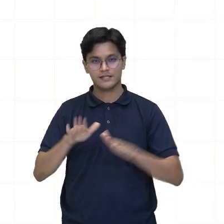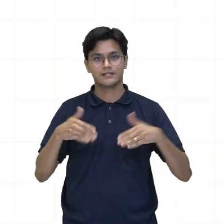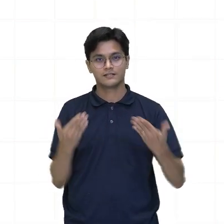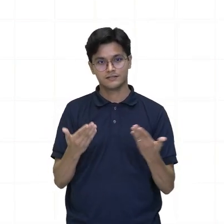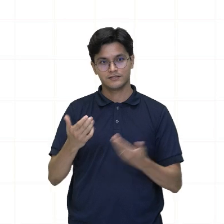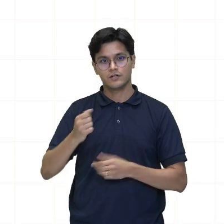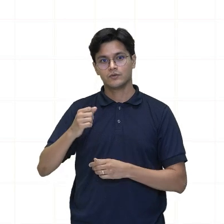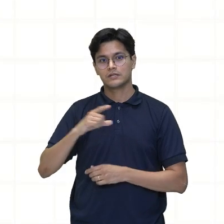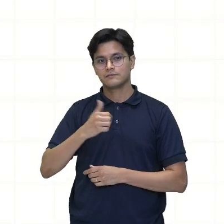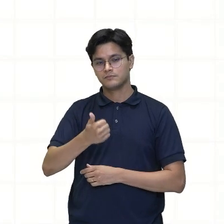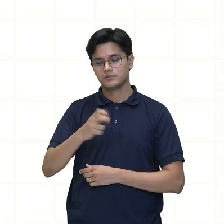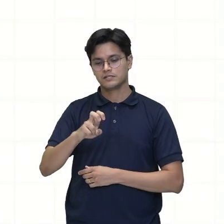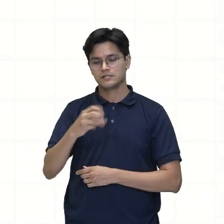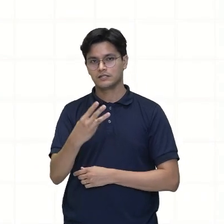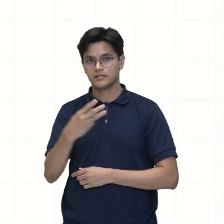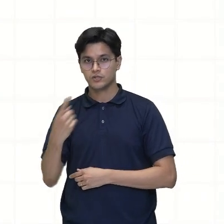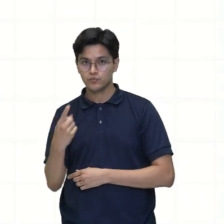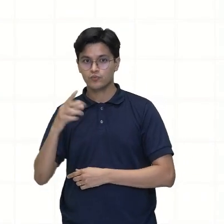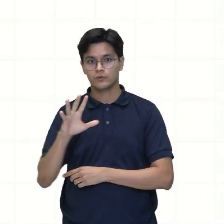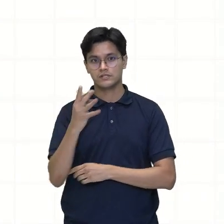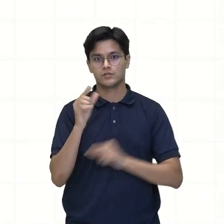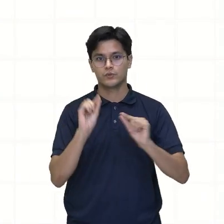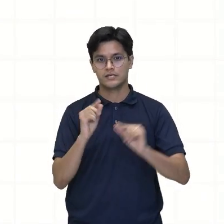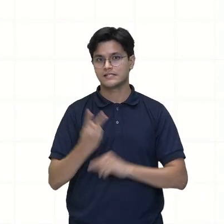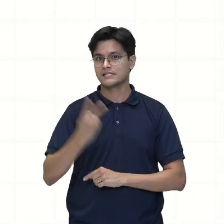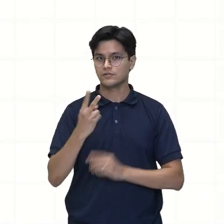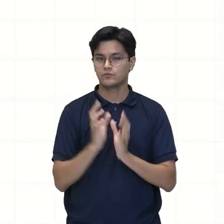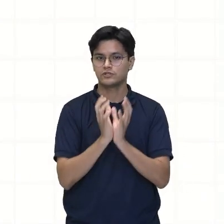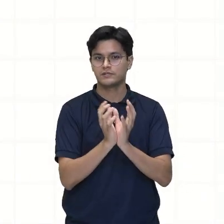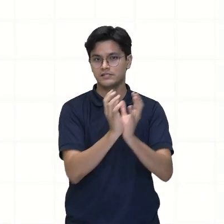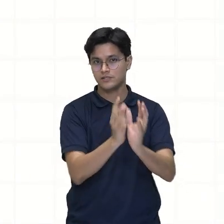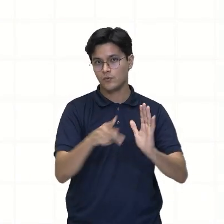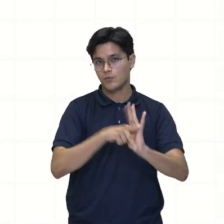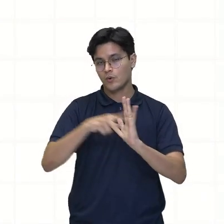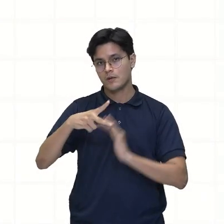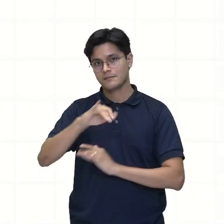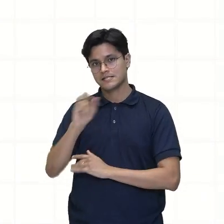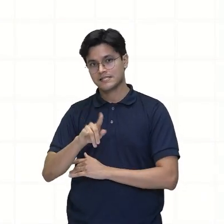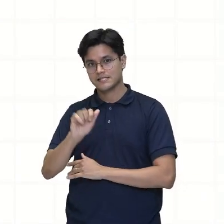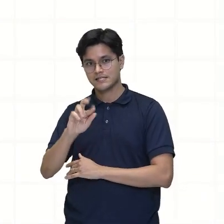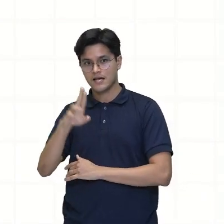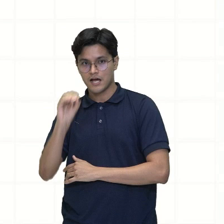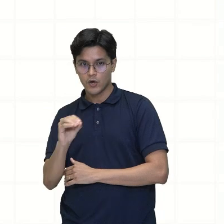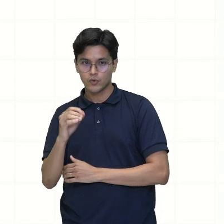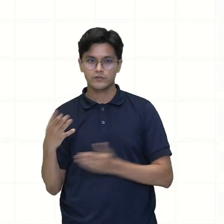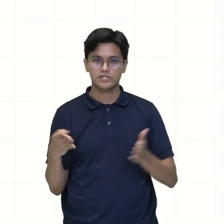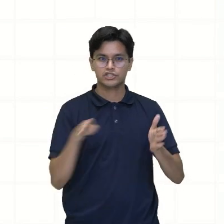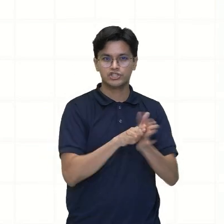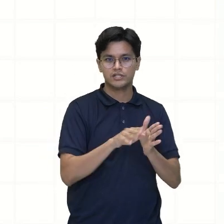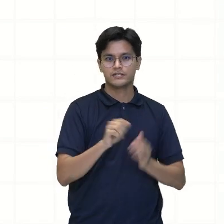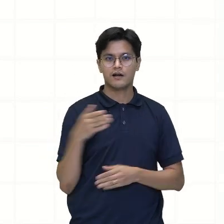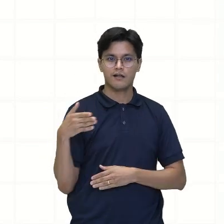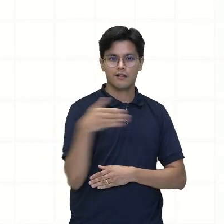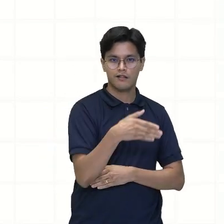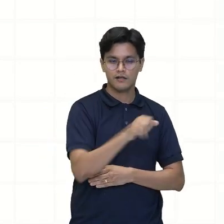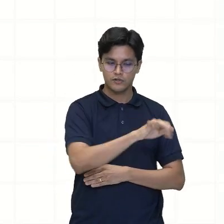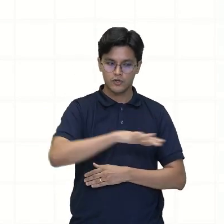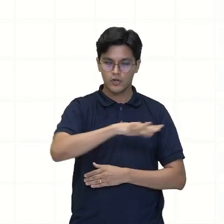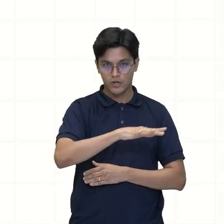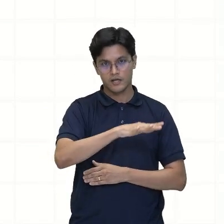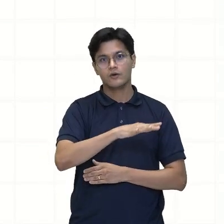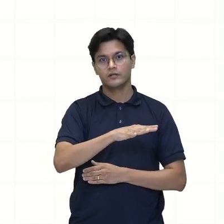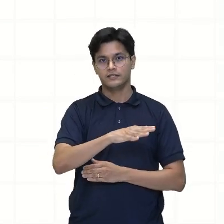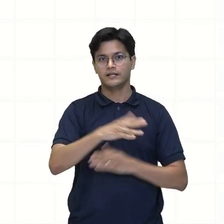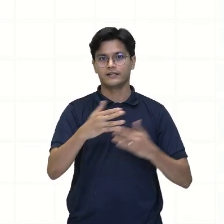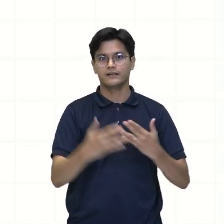às terras incas. Lembrando que os incas fazia parte, né, de uma sociedade e que possuía